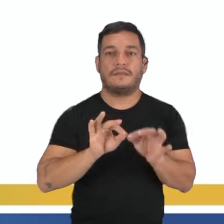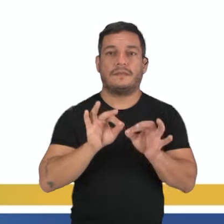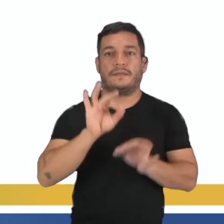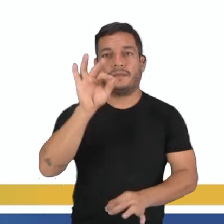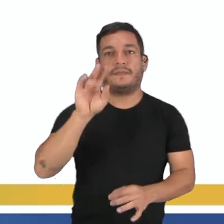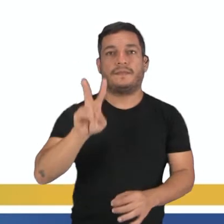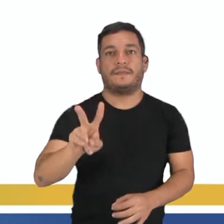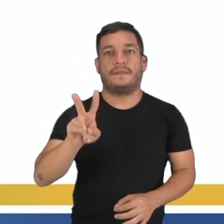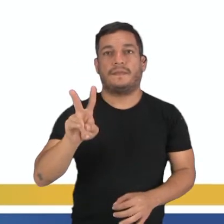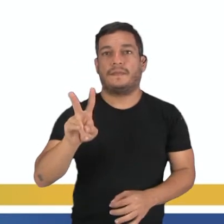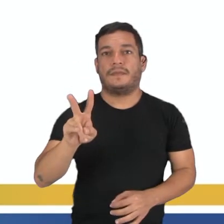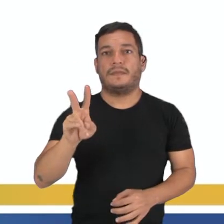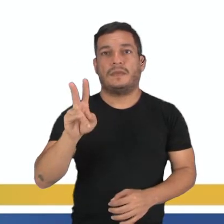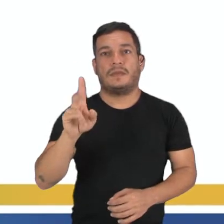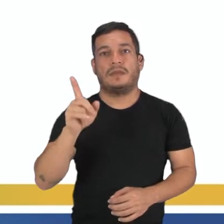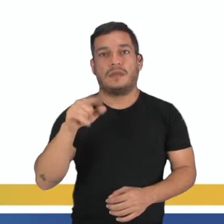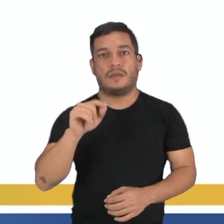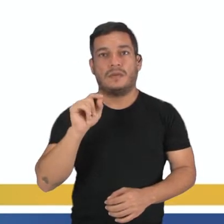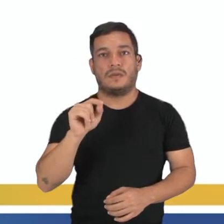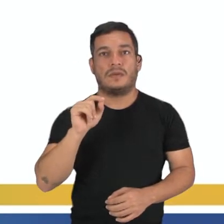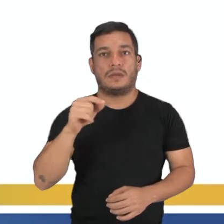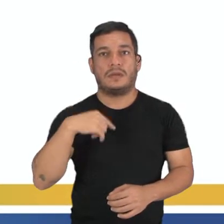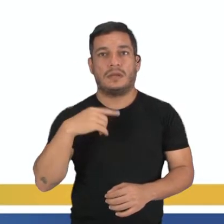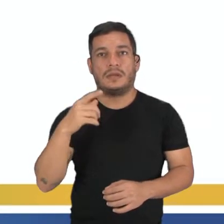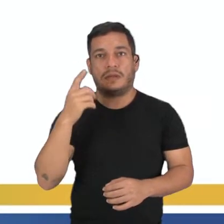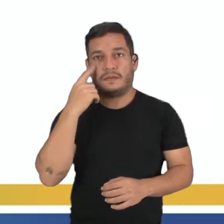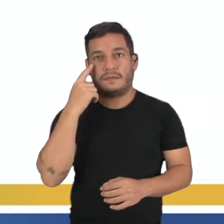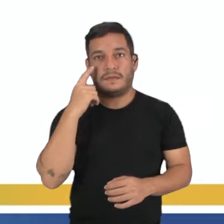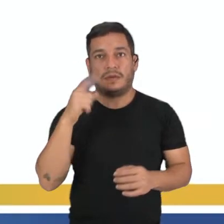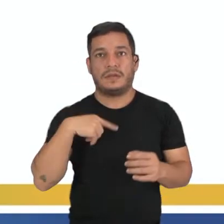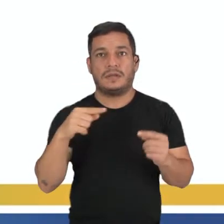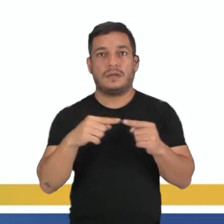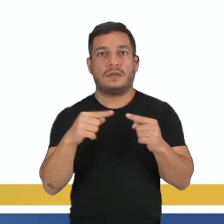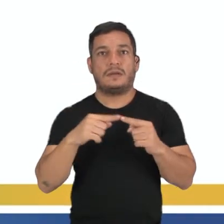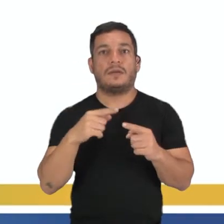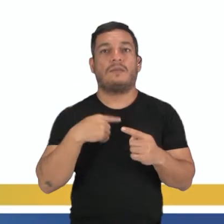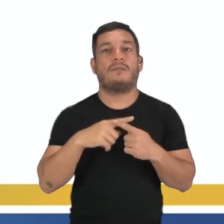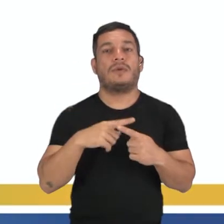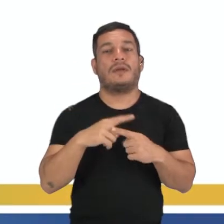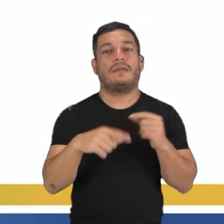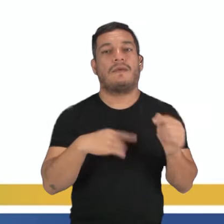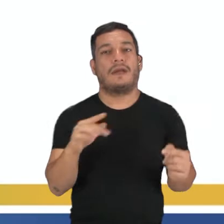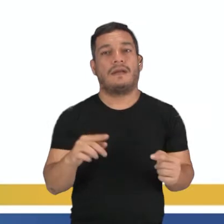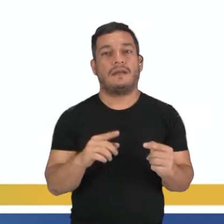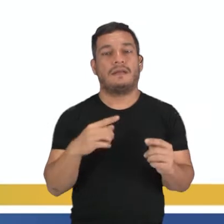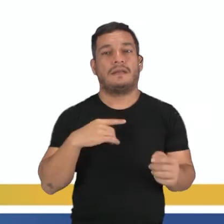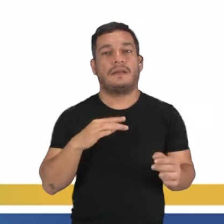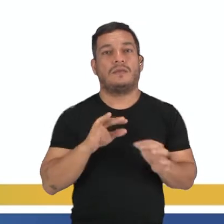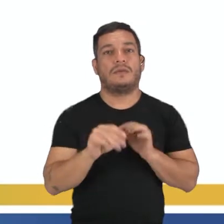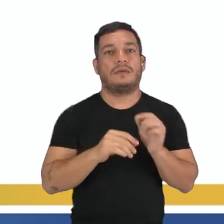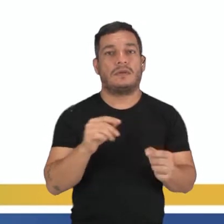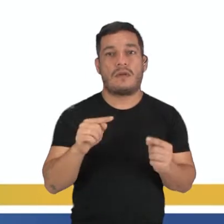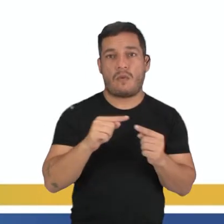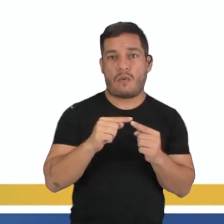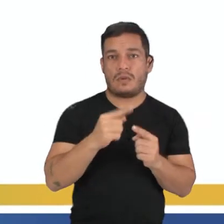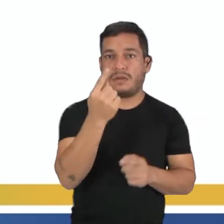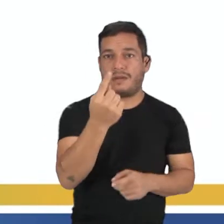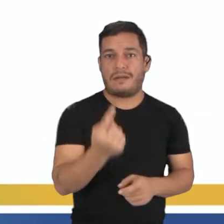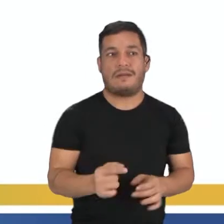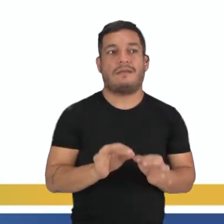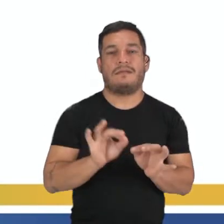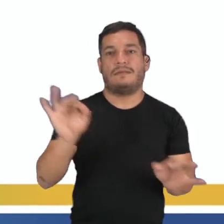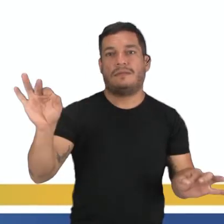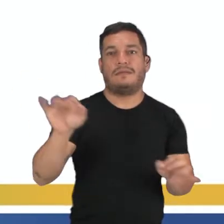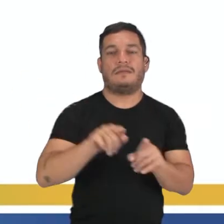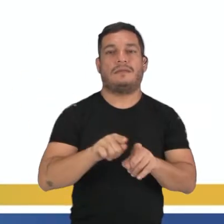cada reta do feixe das retas paralelas em questão. Concorrente porque ela vai tocar essas retas, cada uma dessas retas